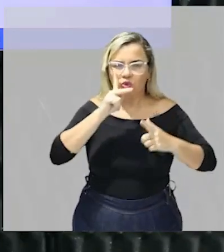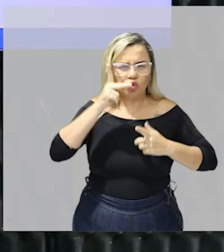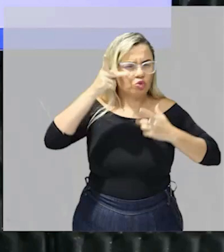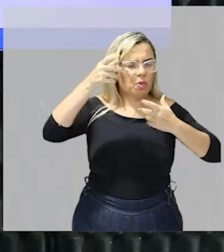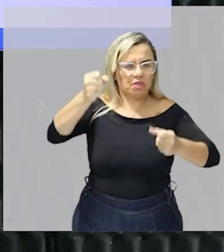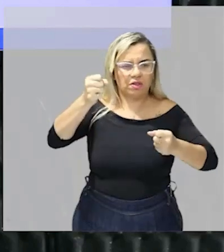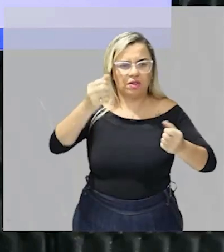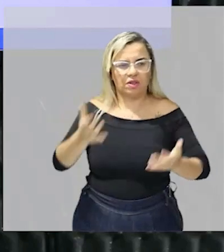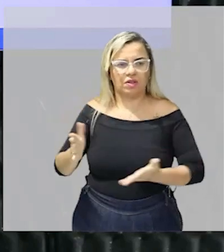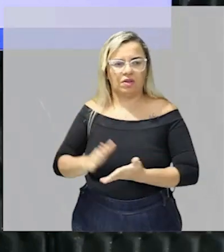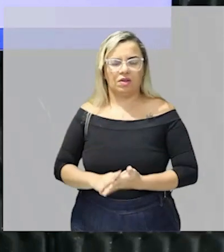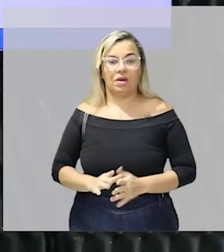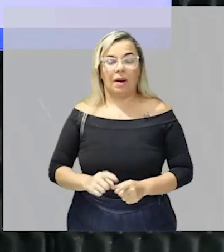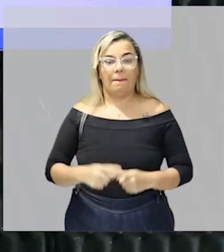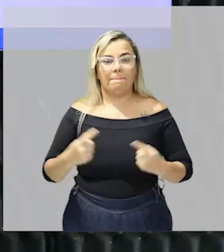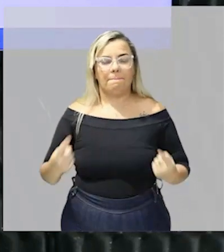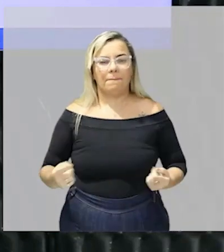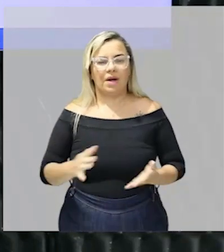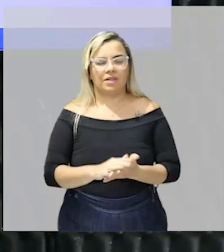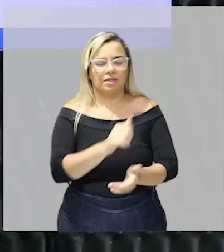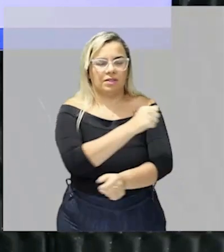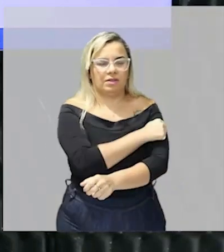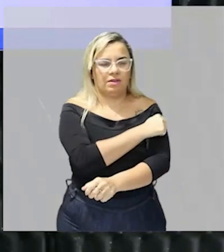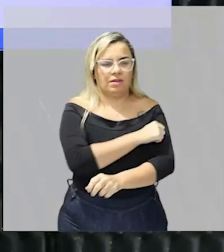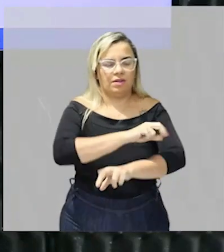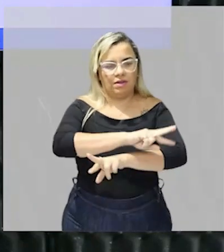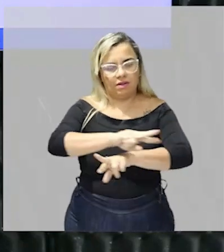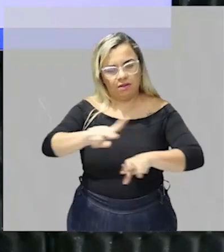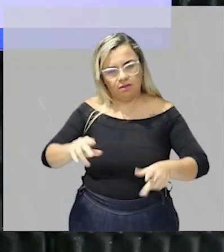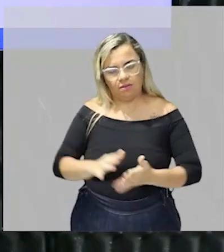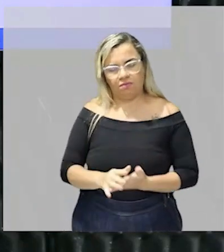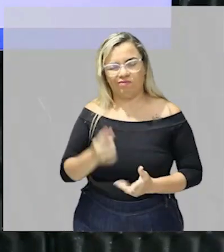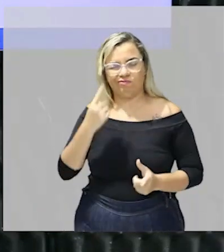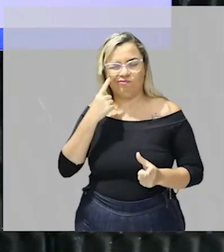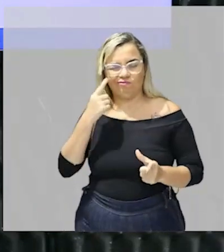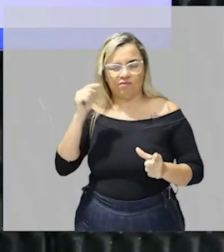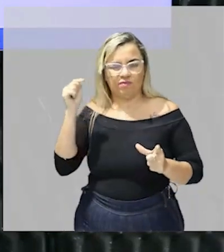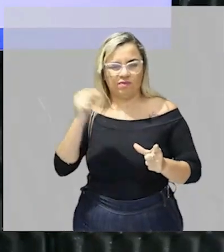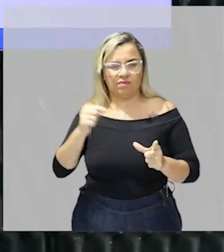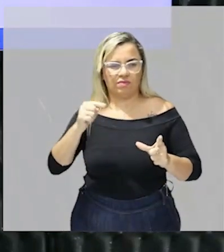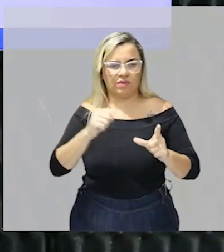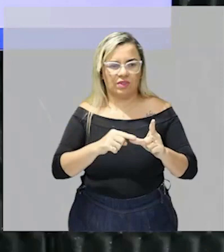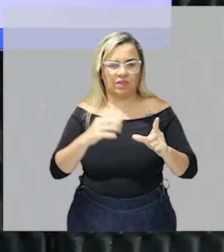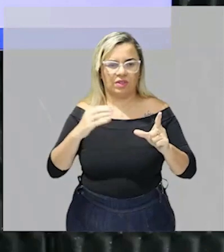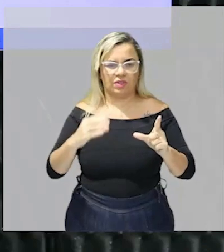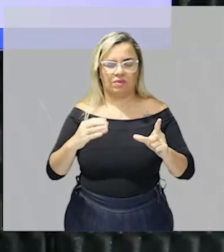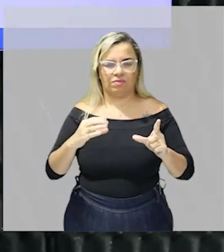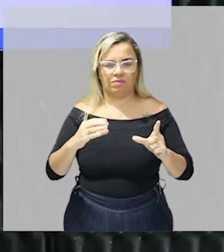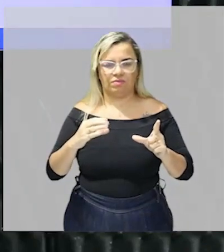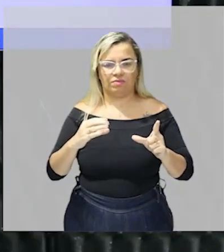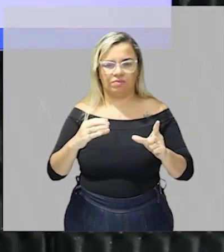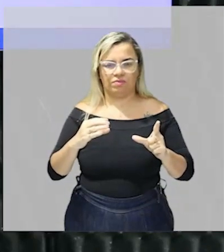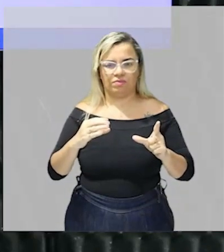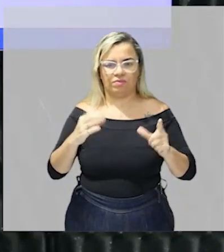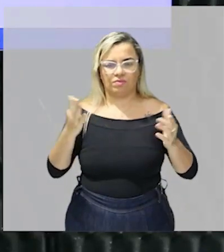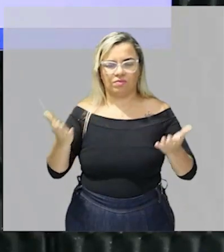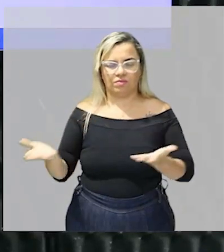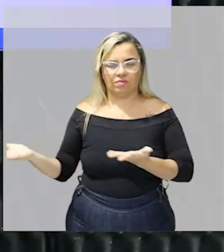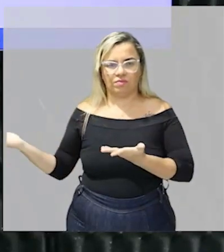B. Porém, muitos alunos ficaram em dúvida e até marcaram, acredito eu, a letra C de casa. Olha